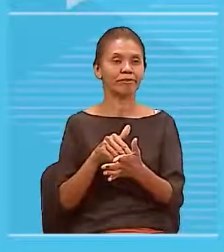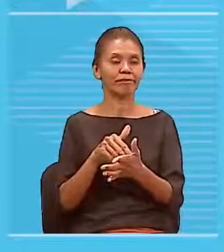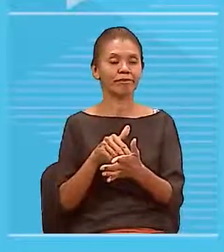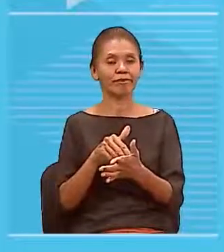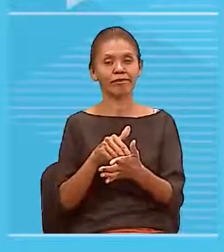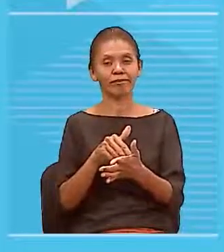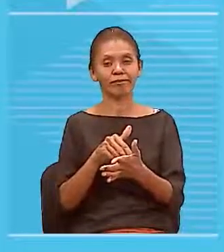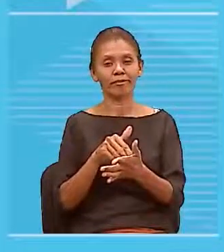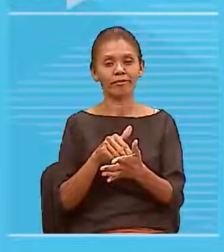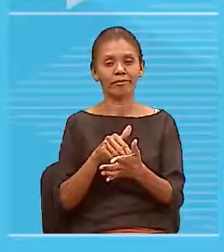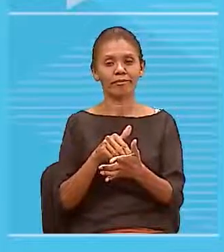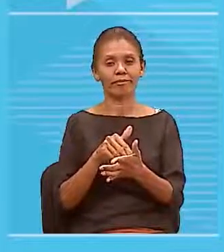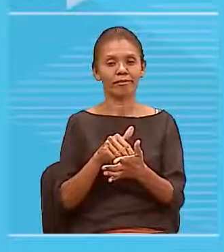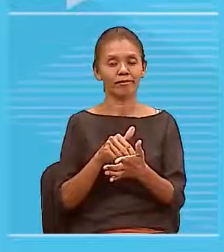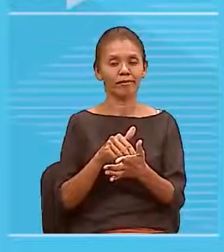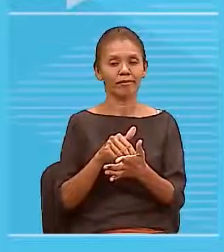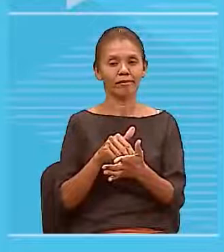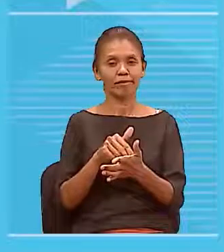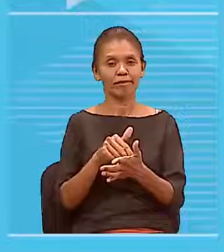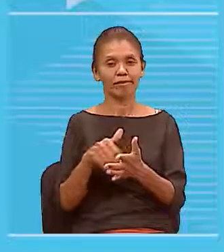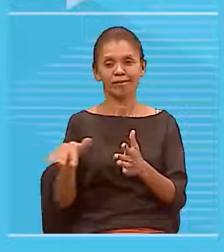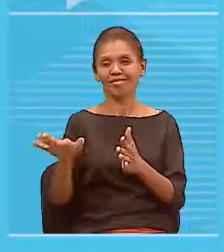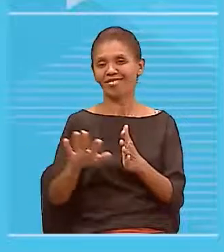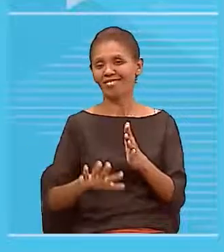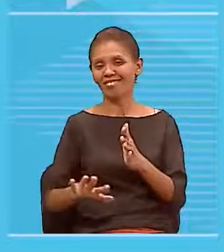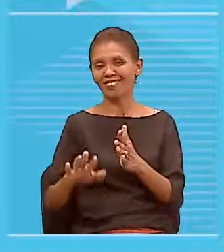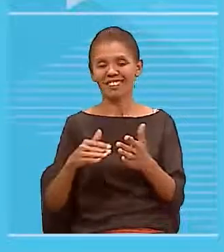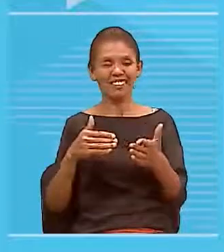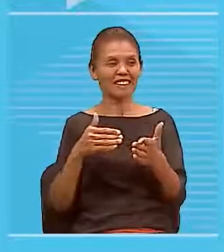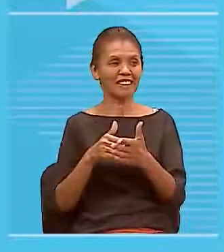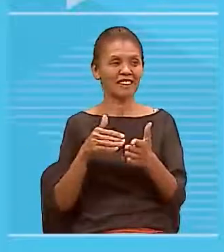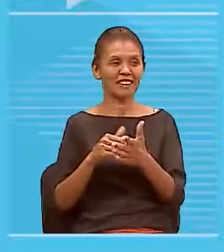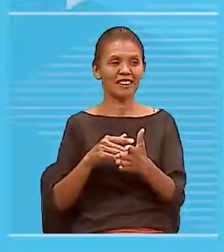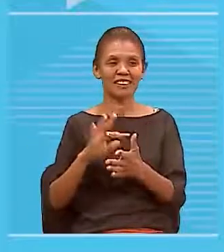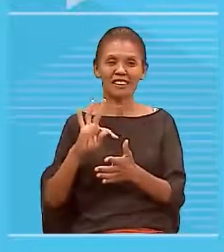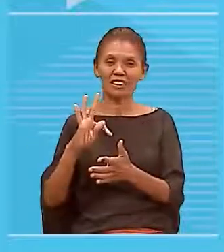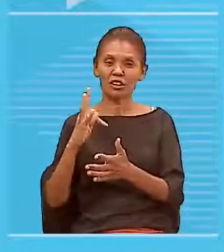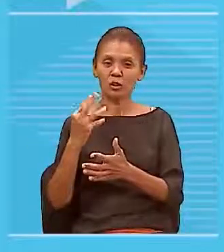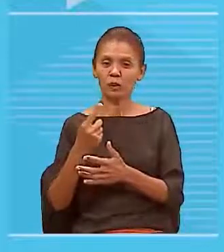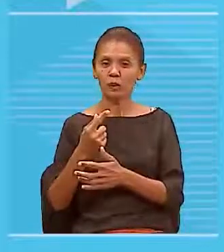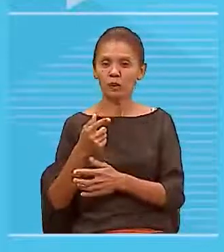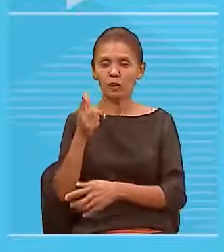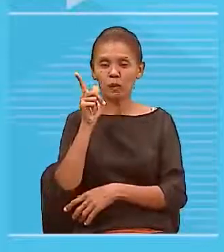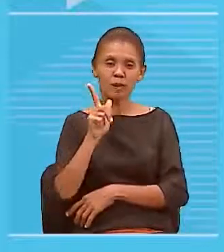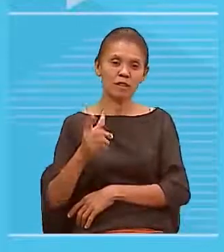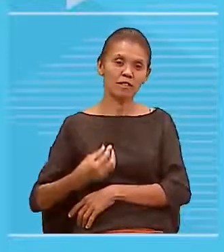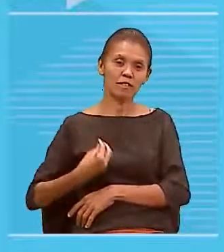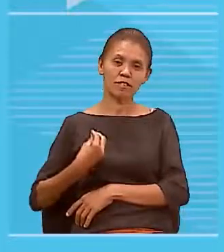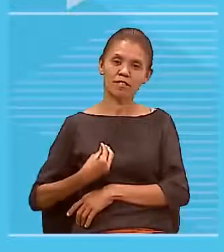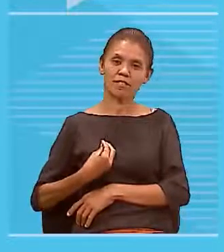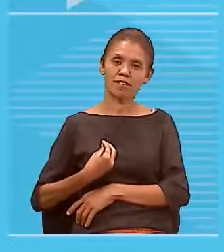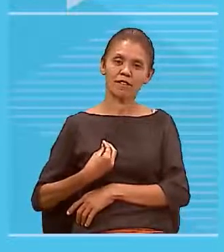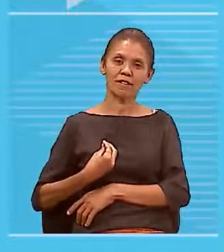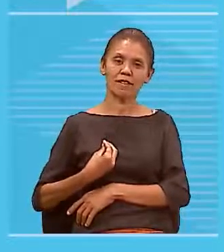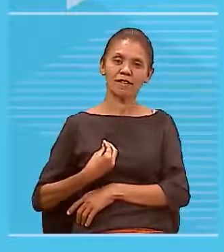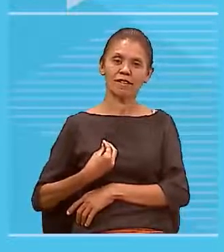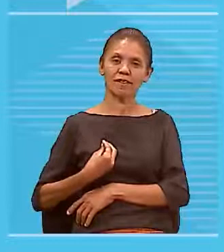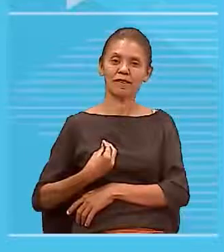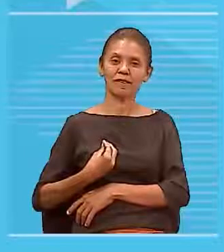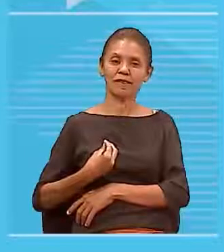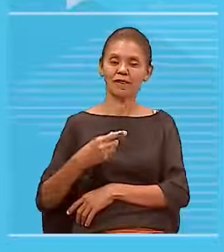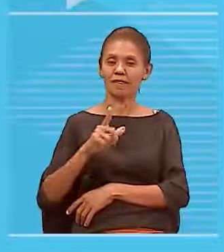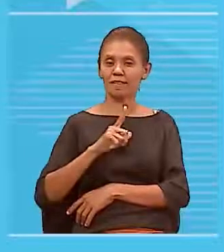não vai ser, nesse ambiente ácido, não é toda espécie que vai conseguir sobreviver. Assim como a